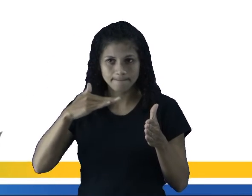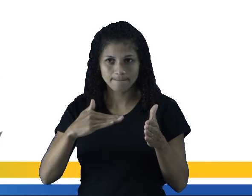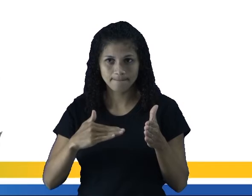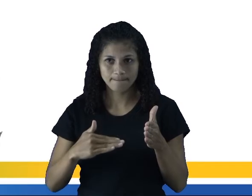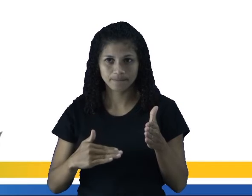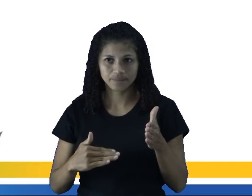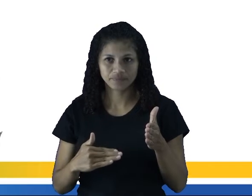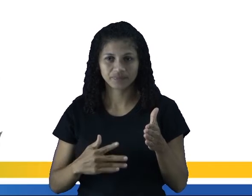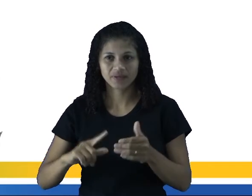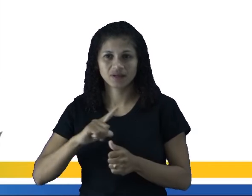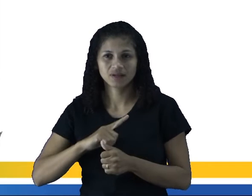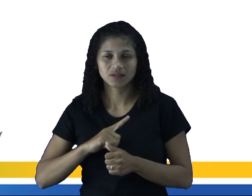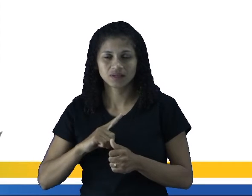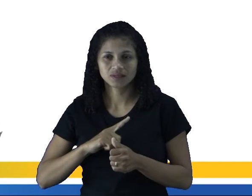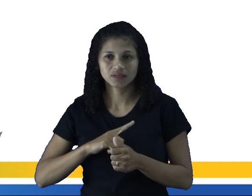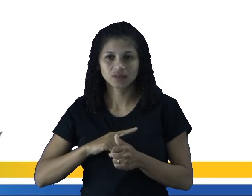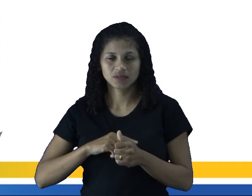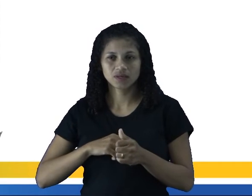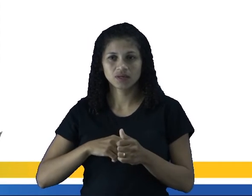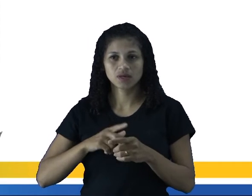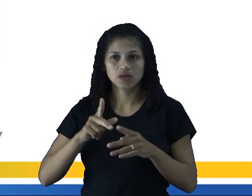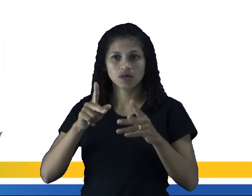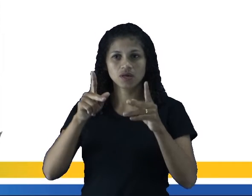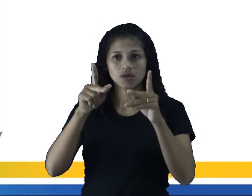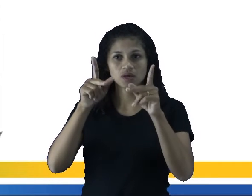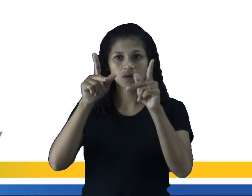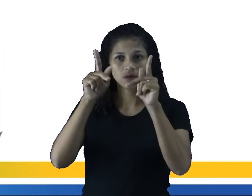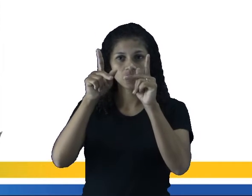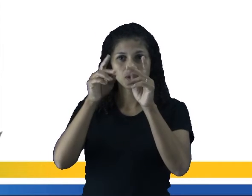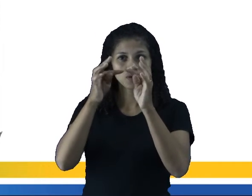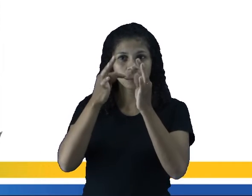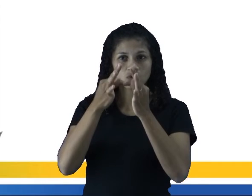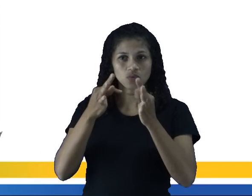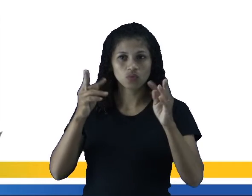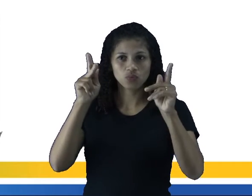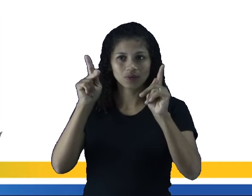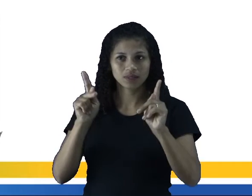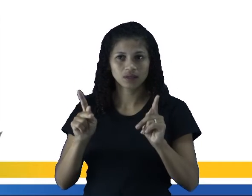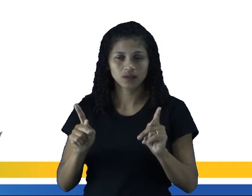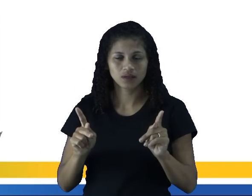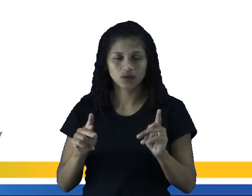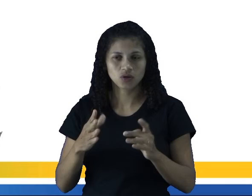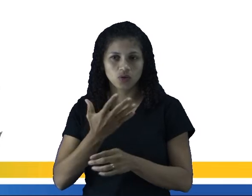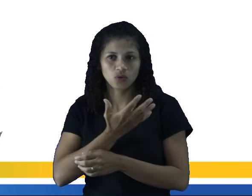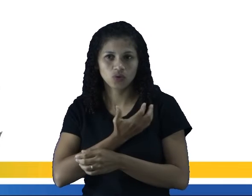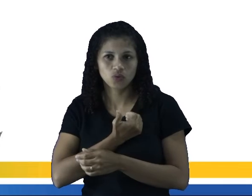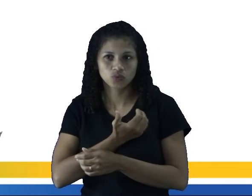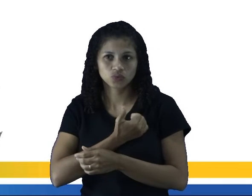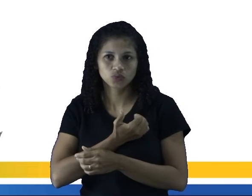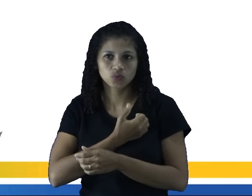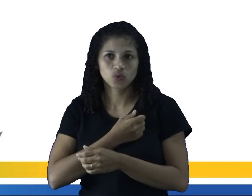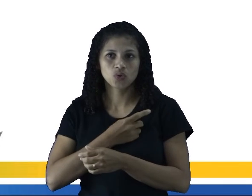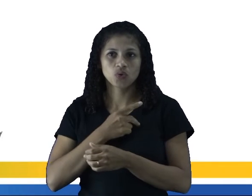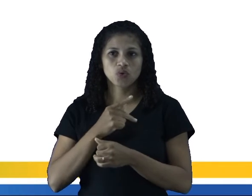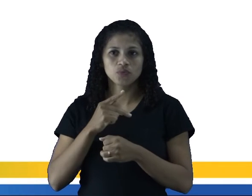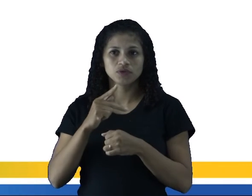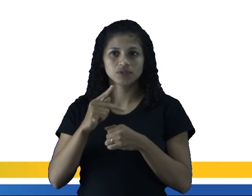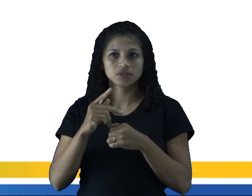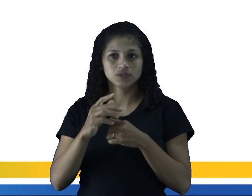né, uma tabela com o tamanho dos átomos, ó, como esse daqui, ele é bem maior do que esse primeiro átomo aqui do lado